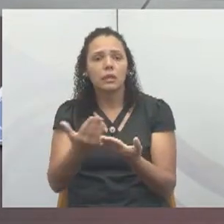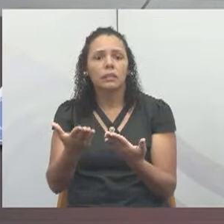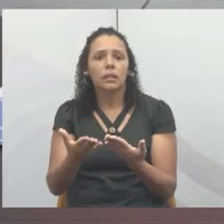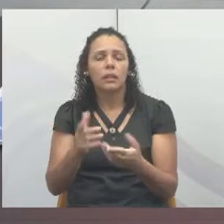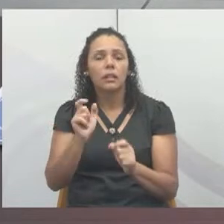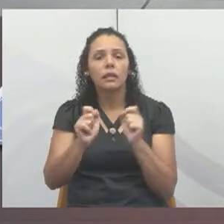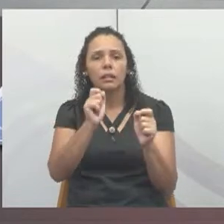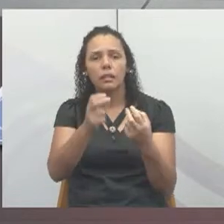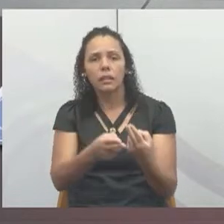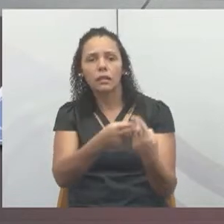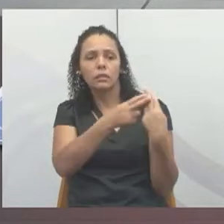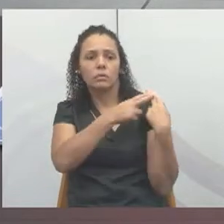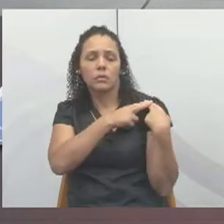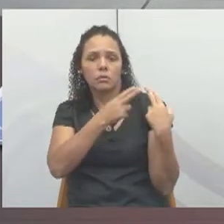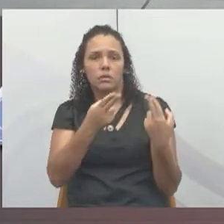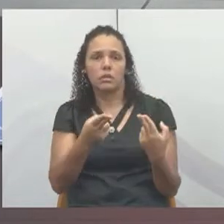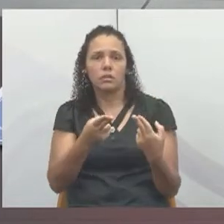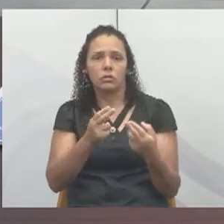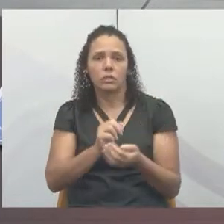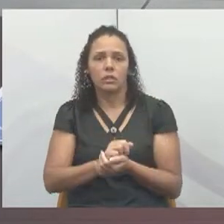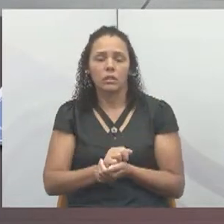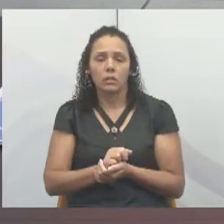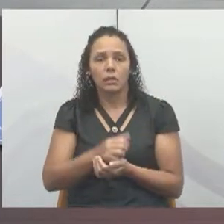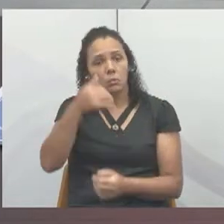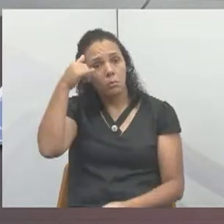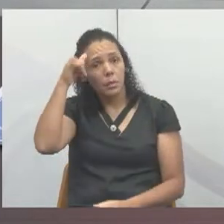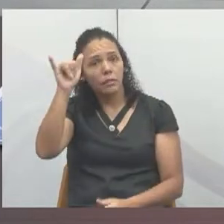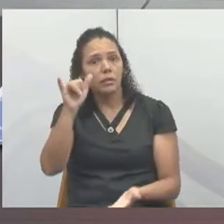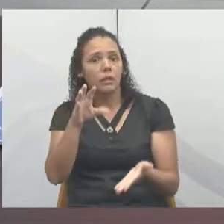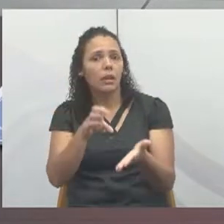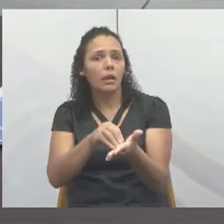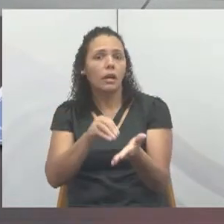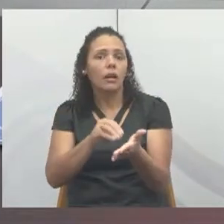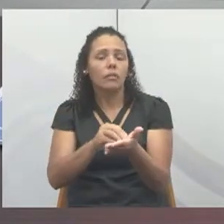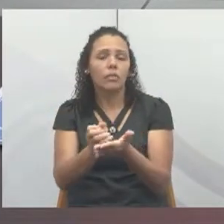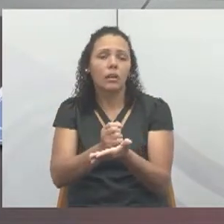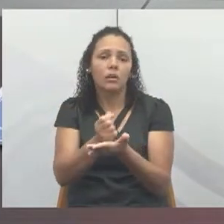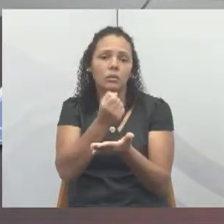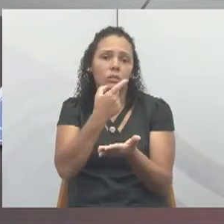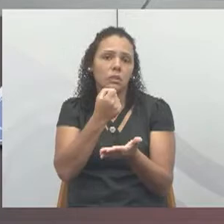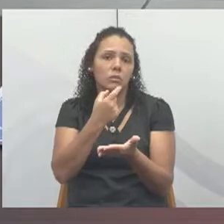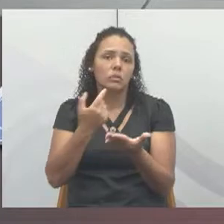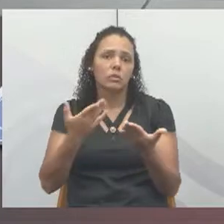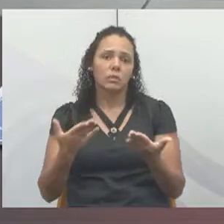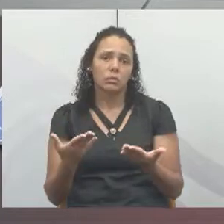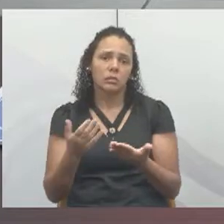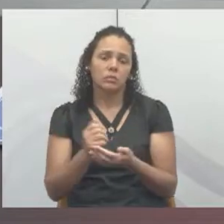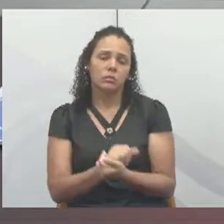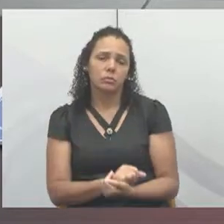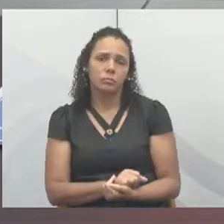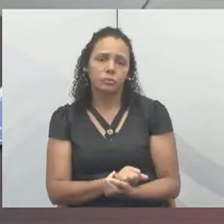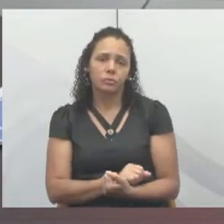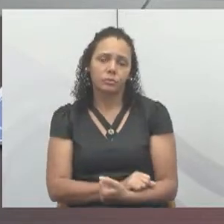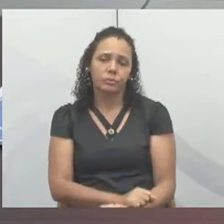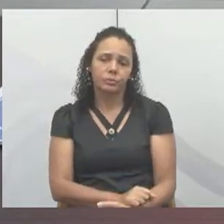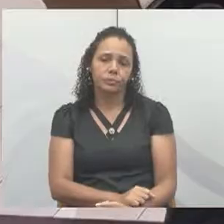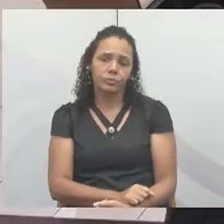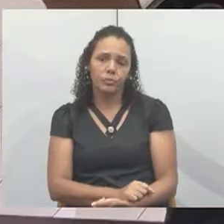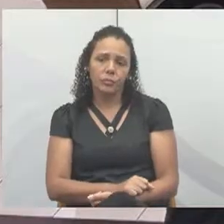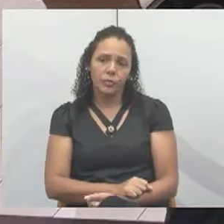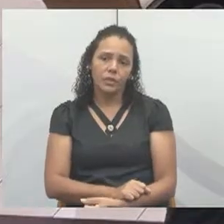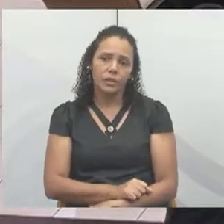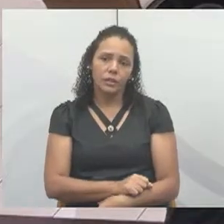essa situação para que o morador não fique ali a mercê, às vezes, de um dipirona?